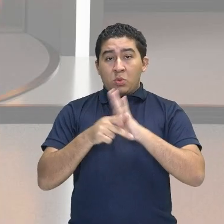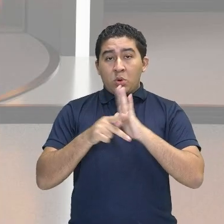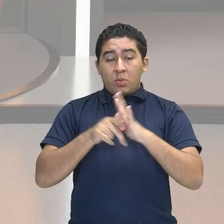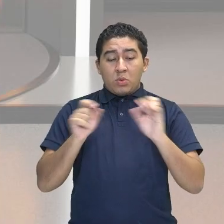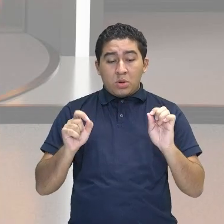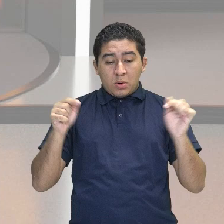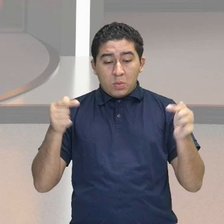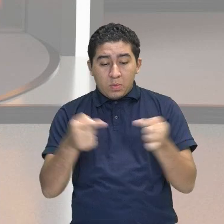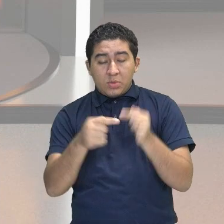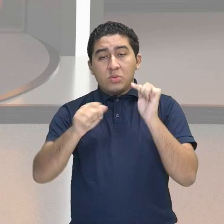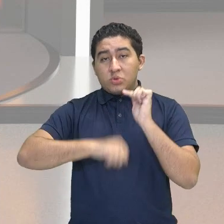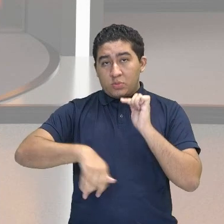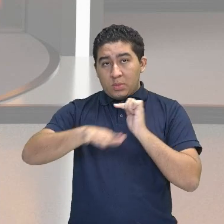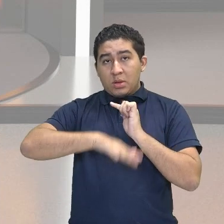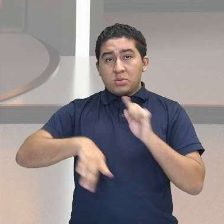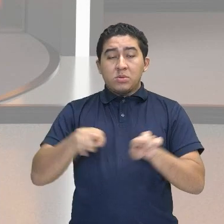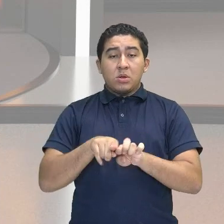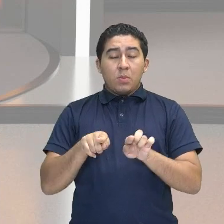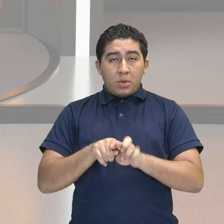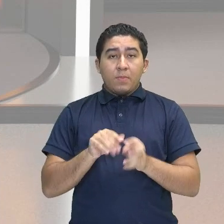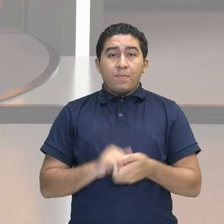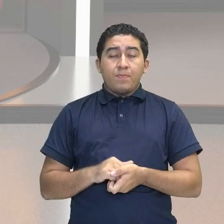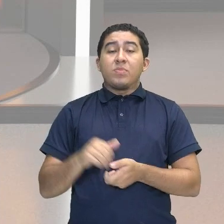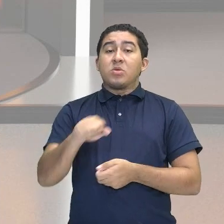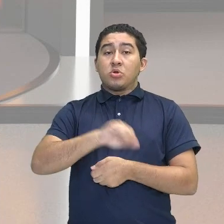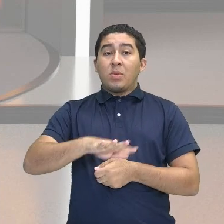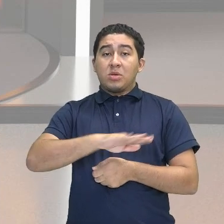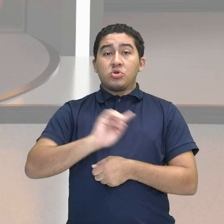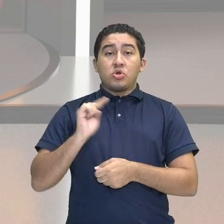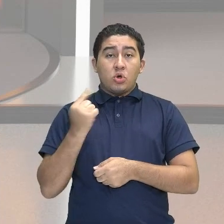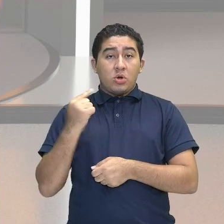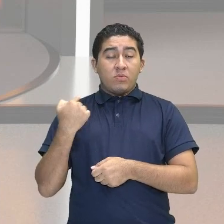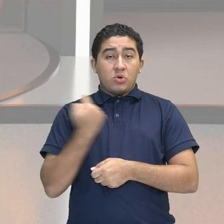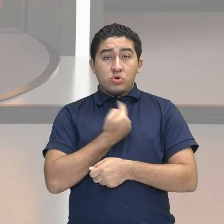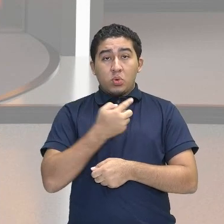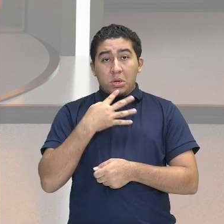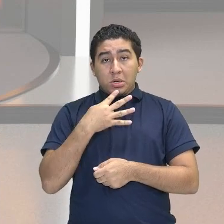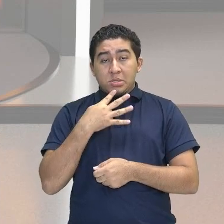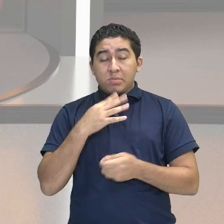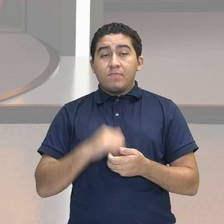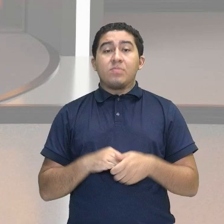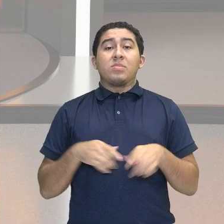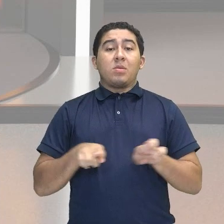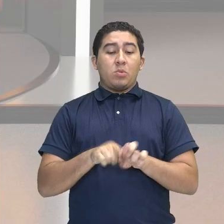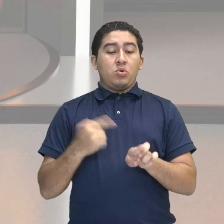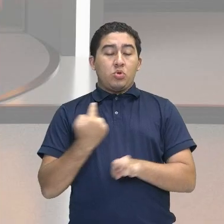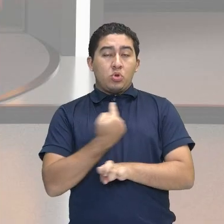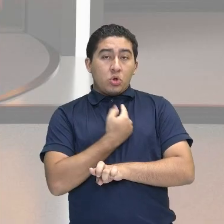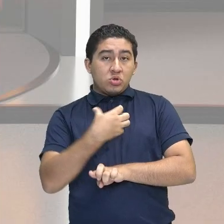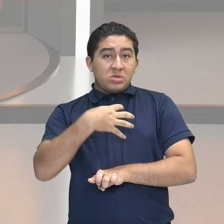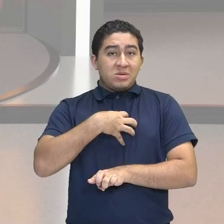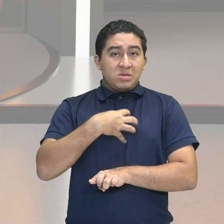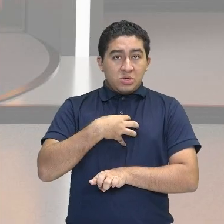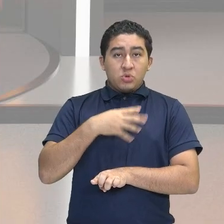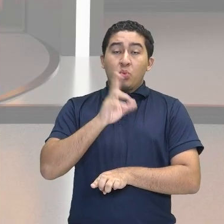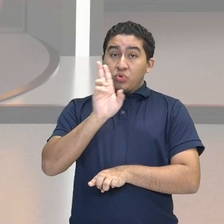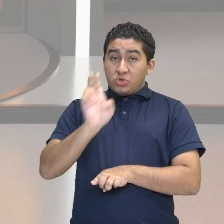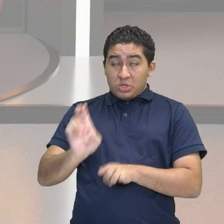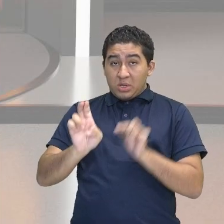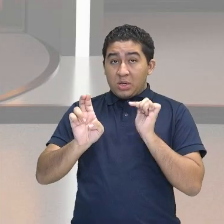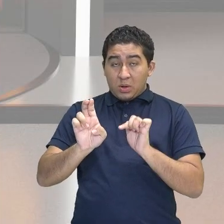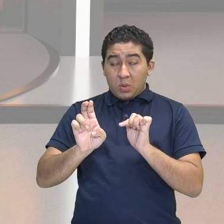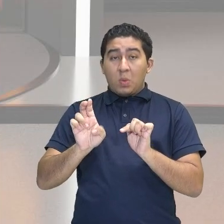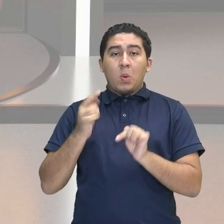esse espaço geográfico que nós verificamos, que os nossos sentidos, os nossos 5 sentidos, eles